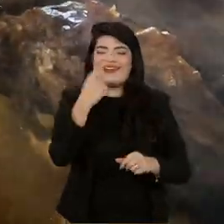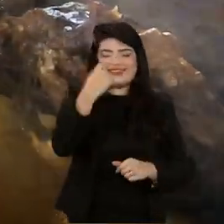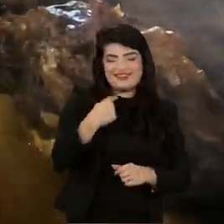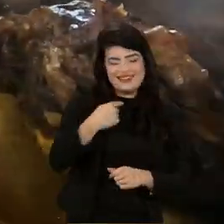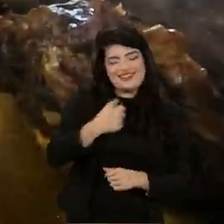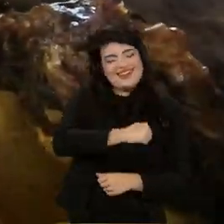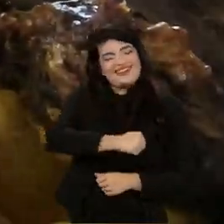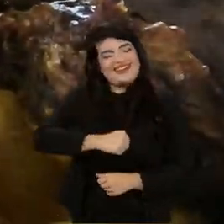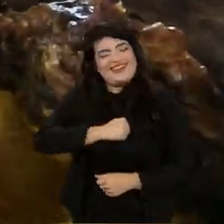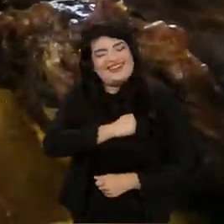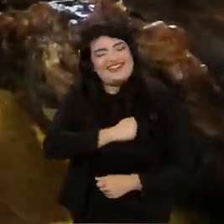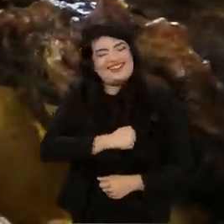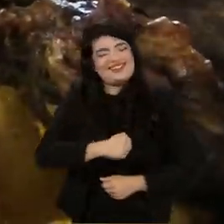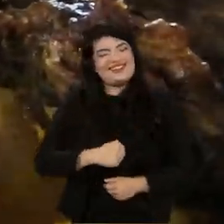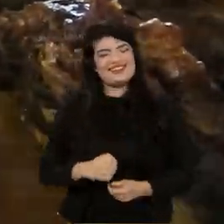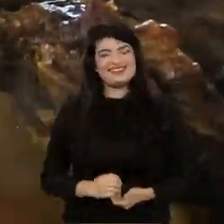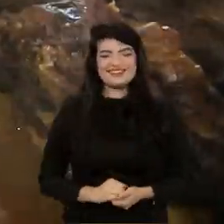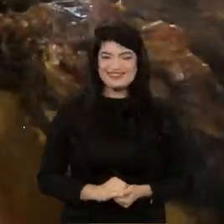saudade.